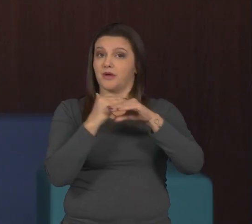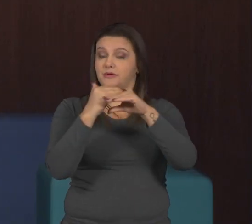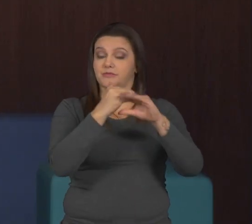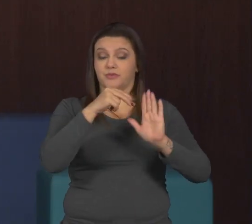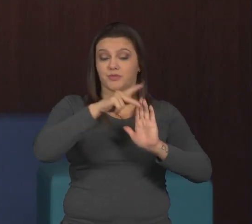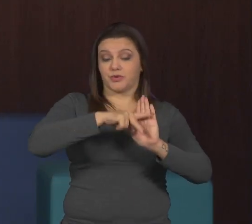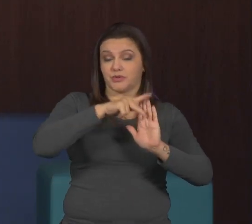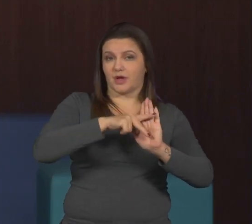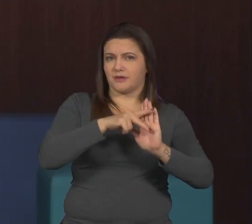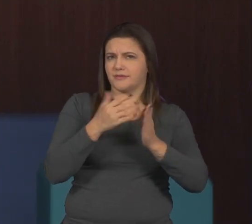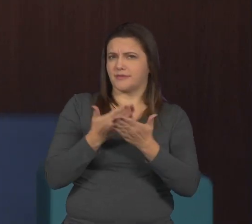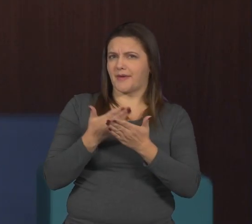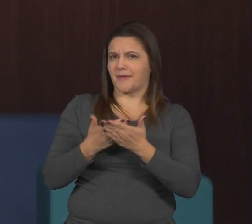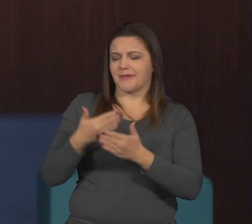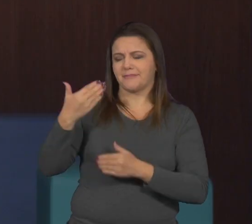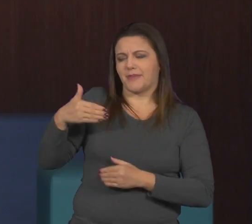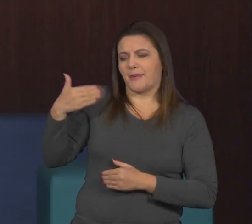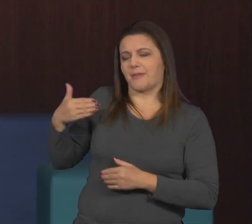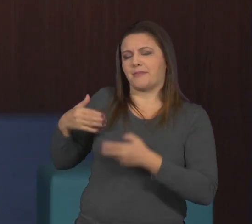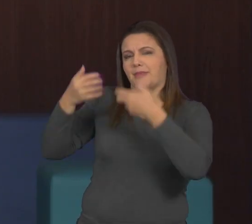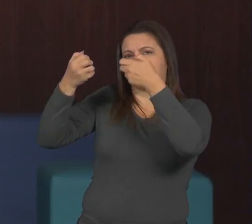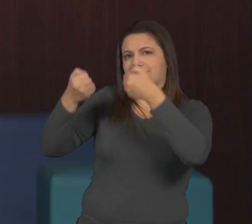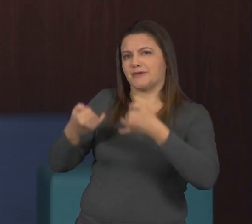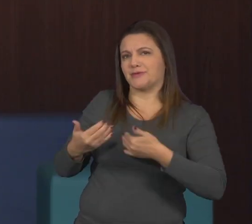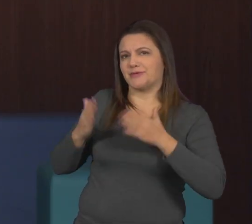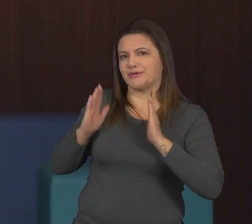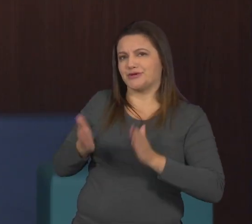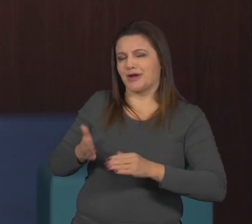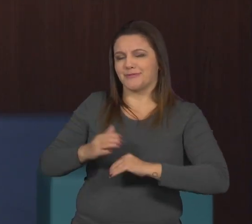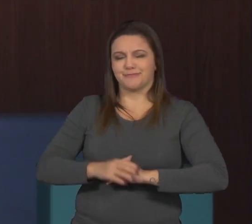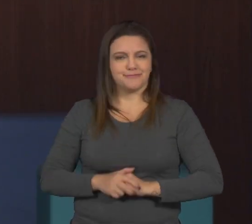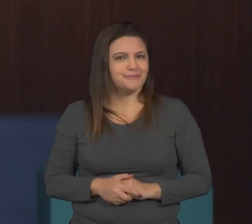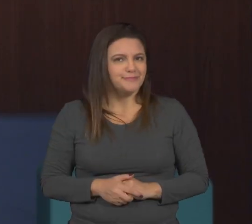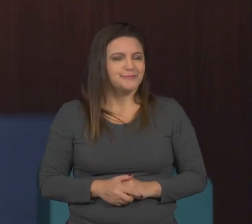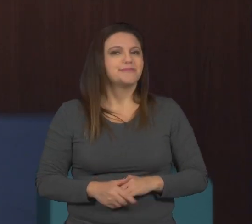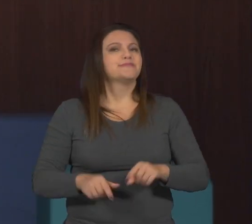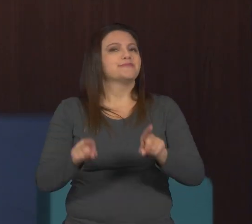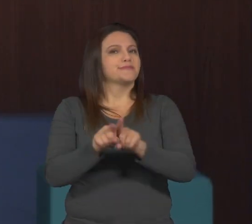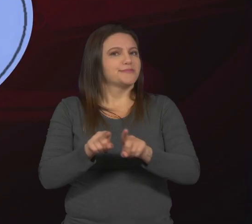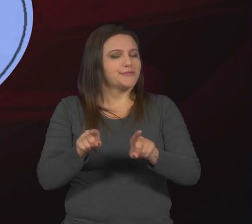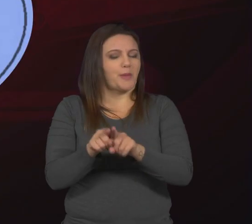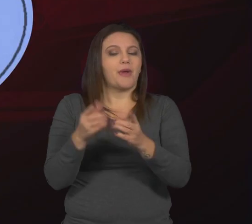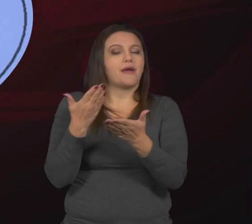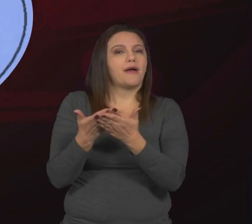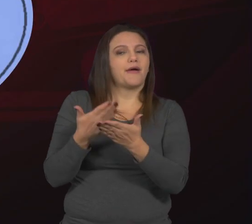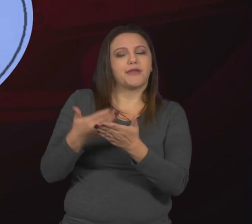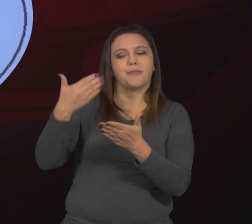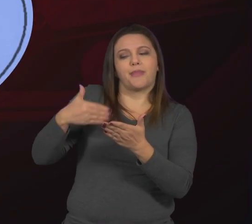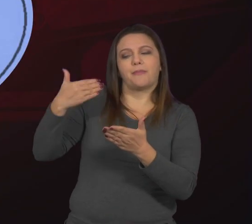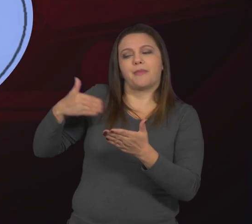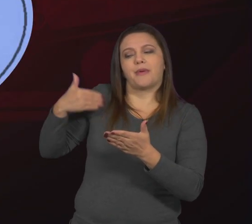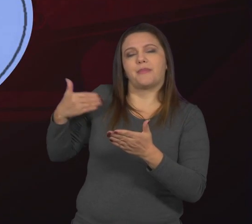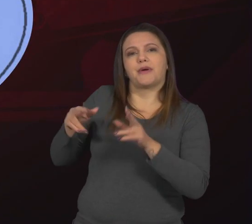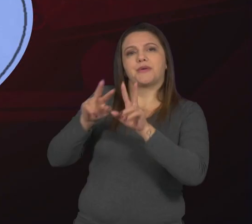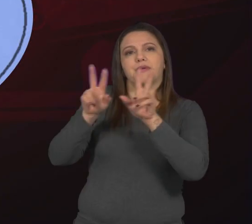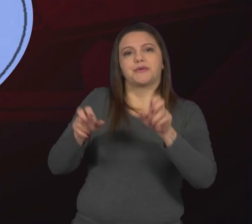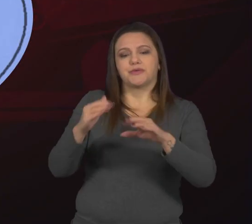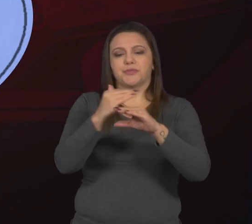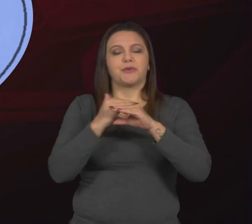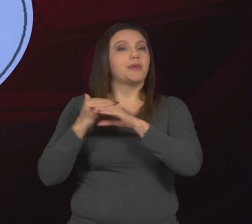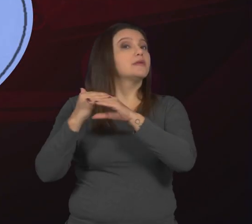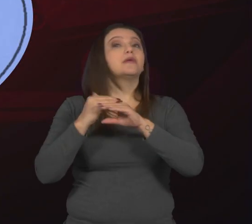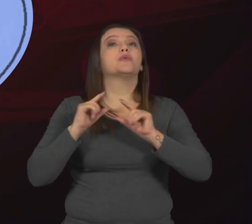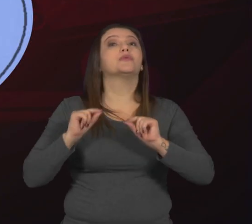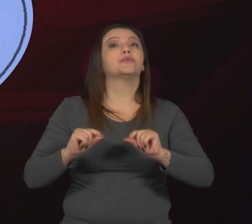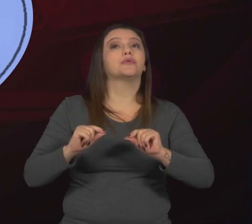eu já mencionei em aulas anteriores. Nós falamos já em aula anterior especificamente dos padrões de